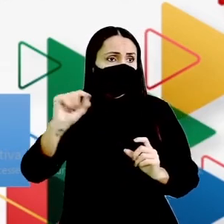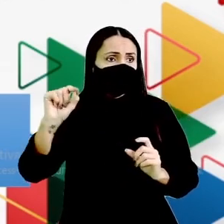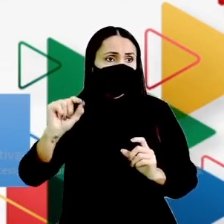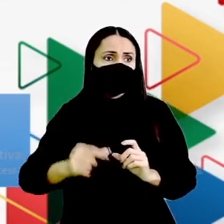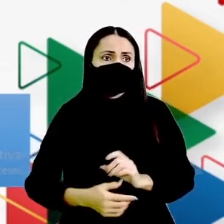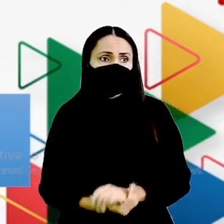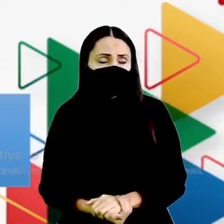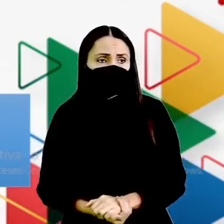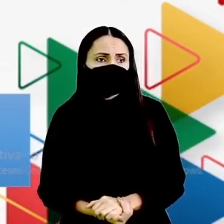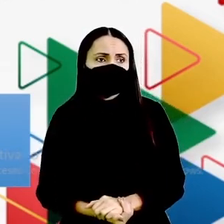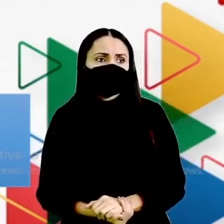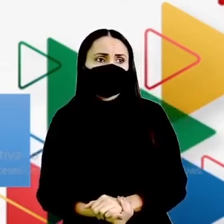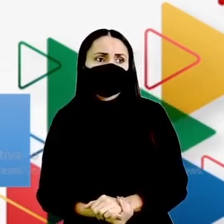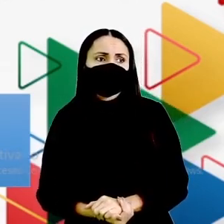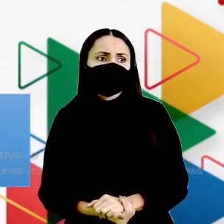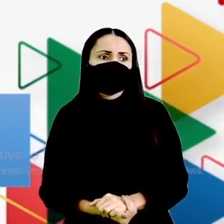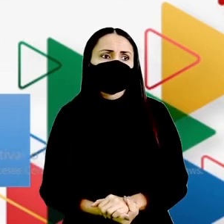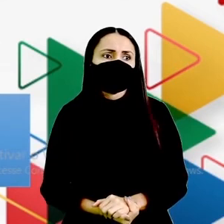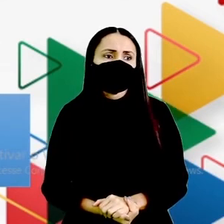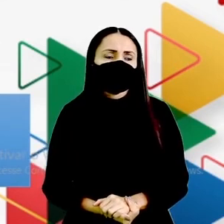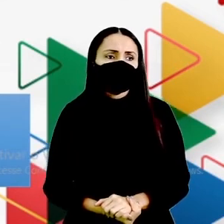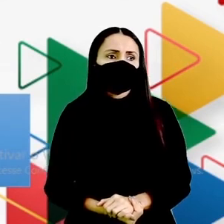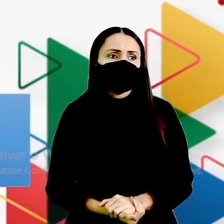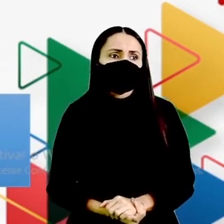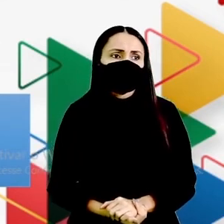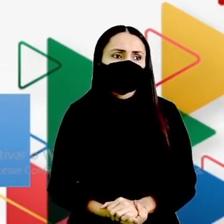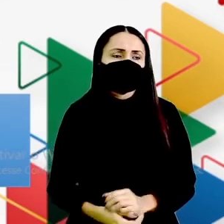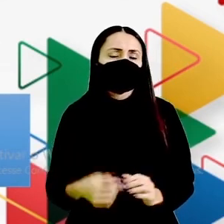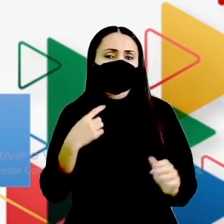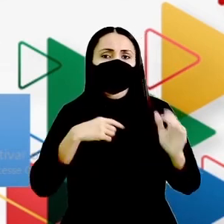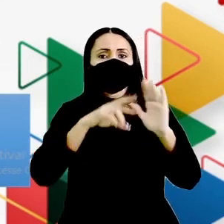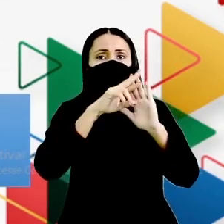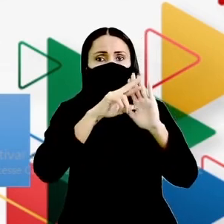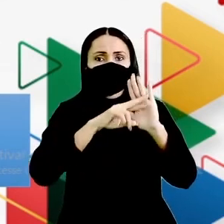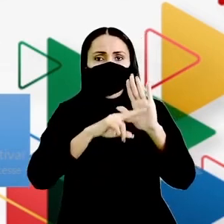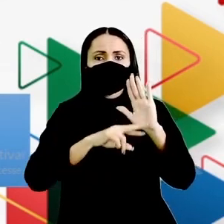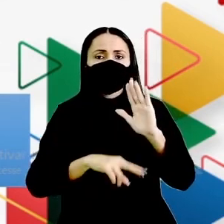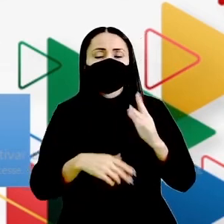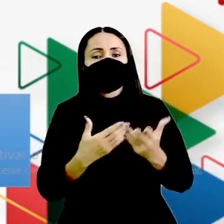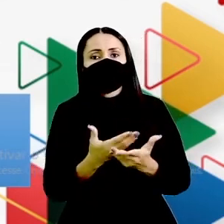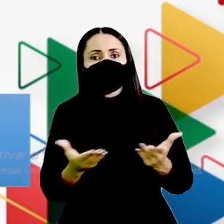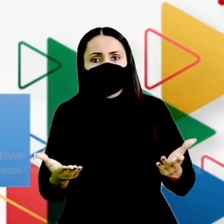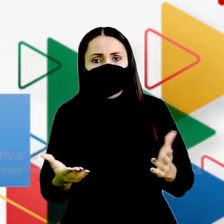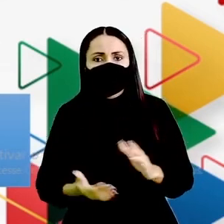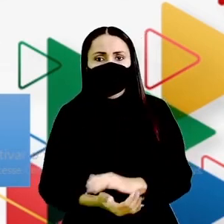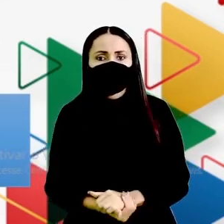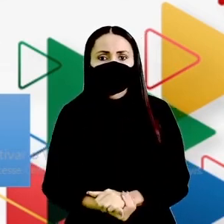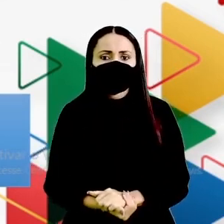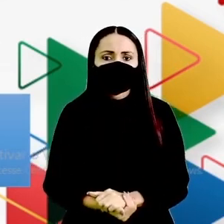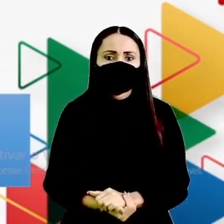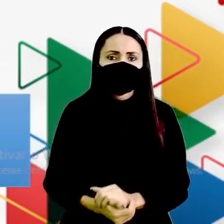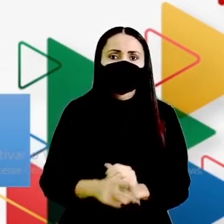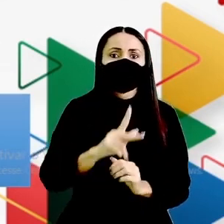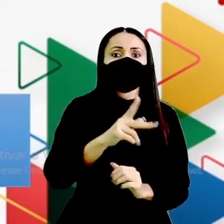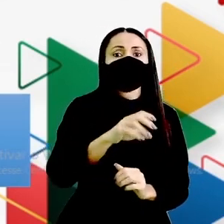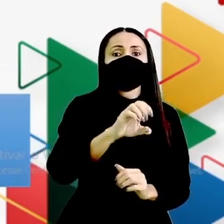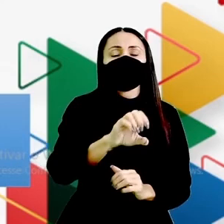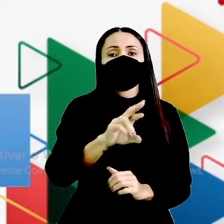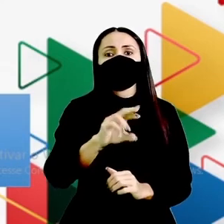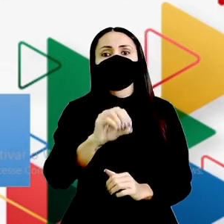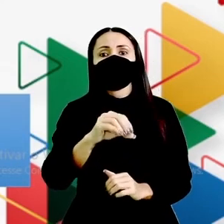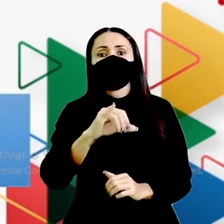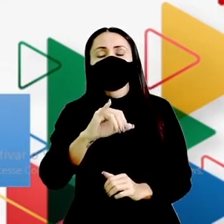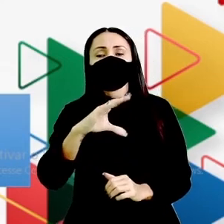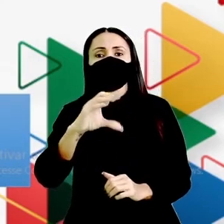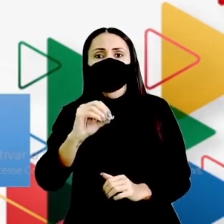aí é que eu explicar. falei. A regra Herói, que vale herói. para o paroxítono Isso. não vale para o... Heróico é paroxítono, não tem acento. E